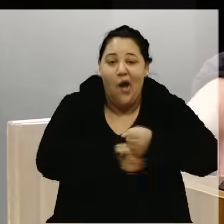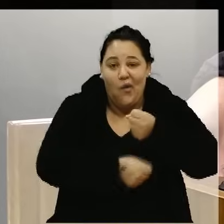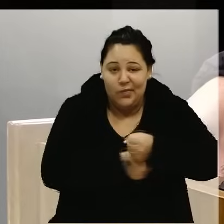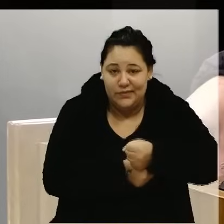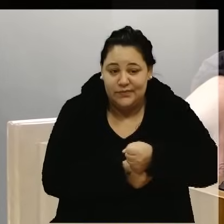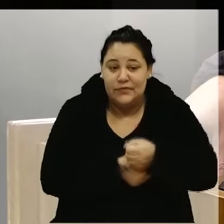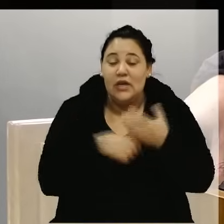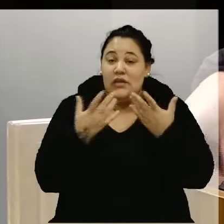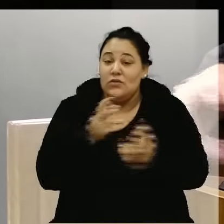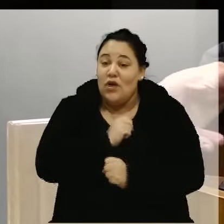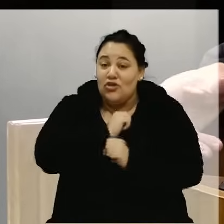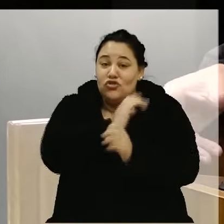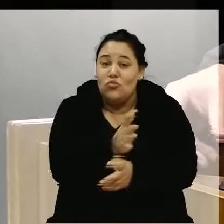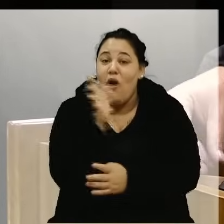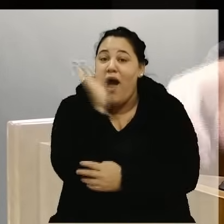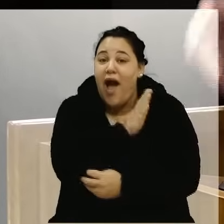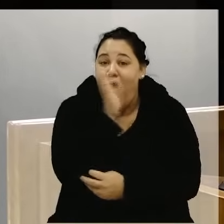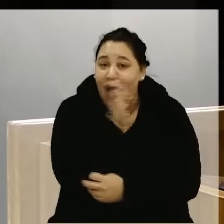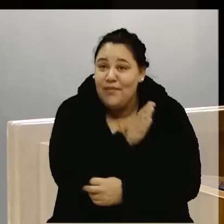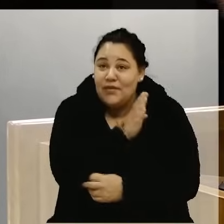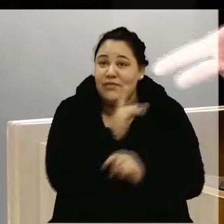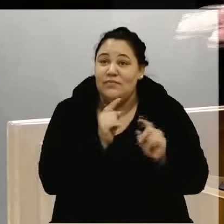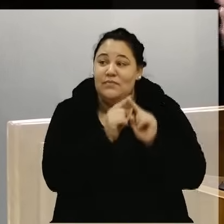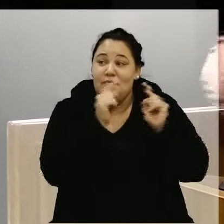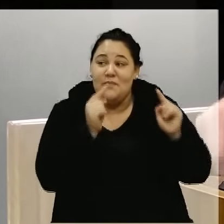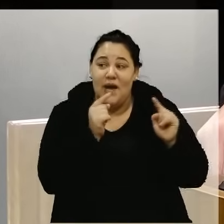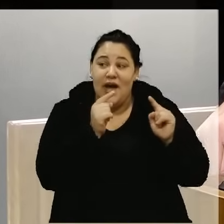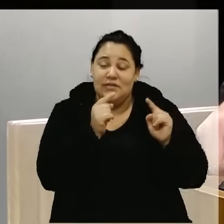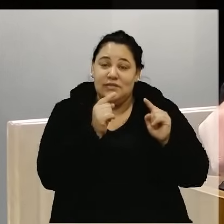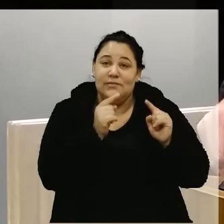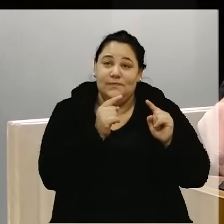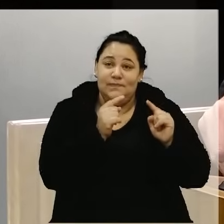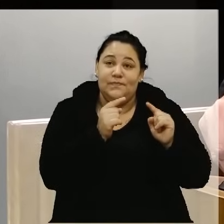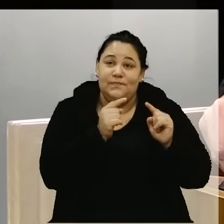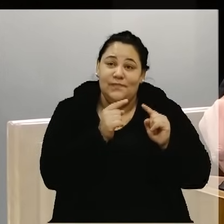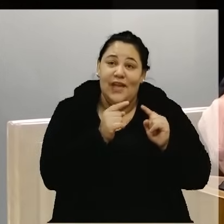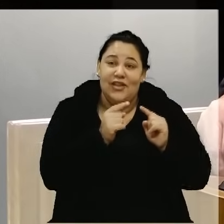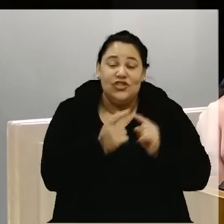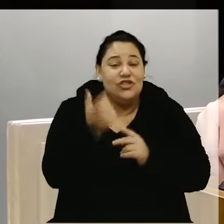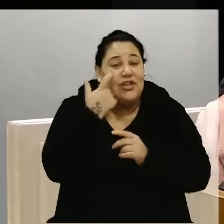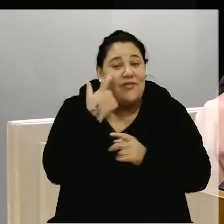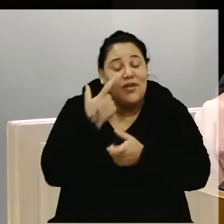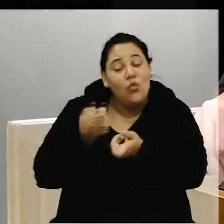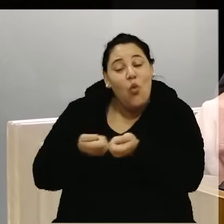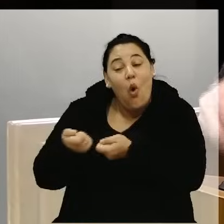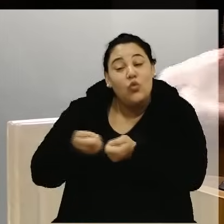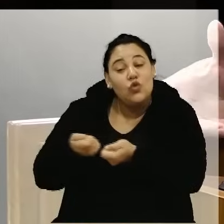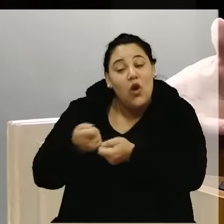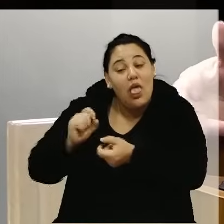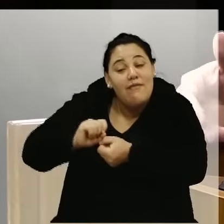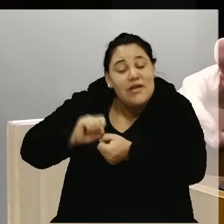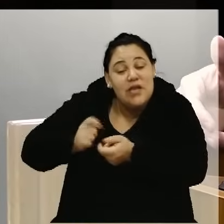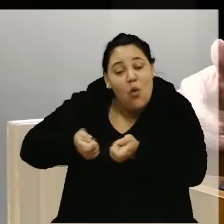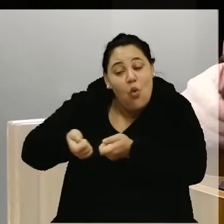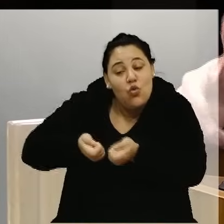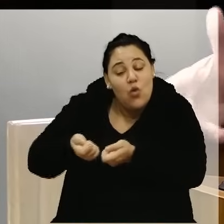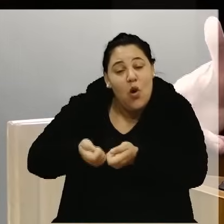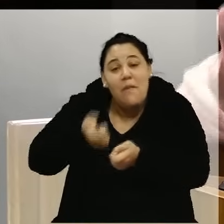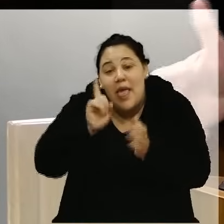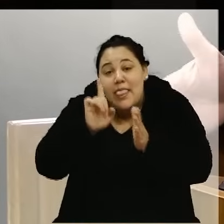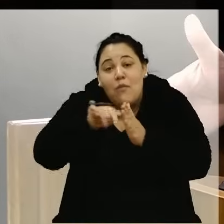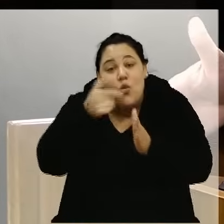são ações emergenciais, mas elas estão dentro da possibilidade para o momento controladas, e a gente sabe que é uma situação que vai,